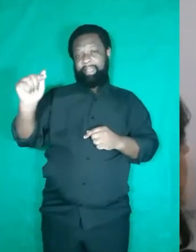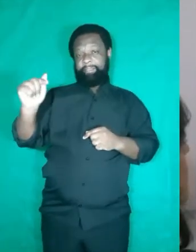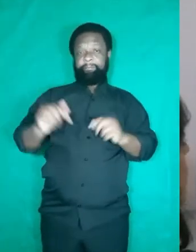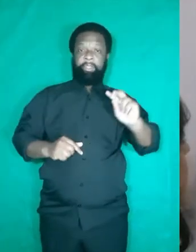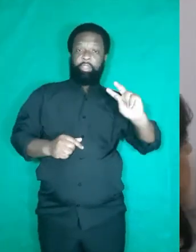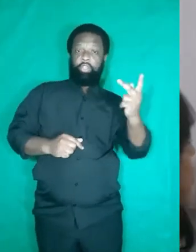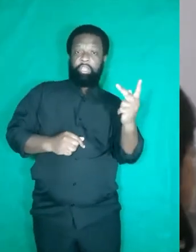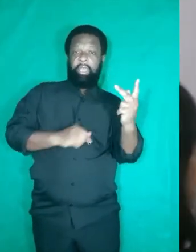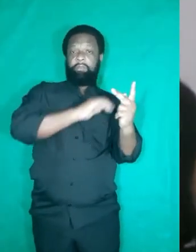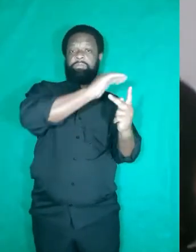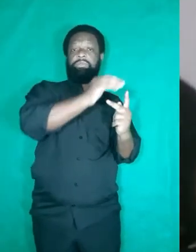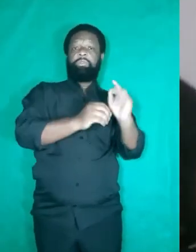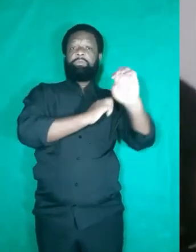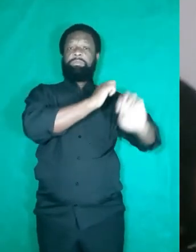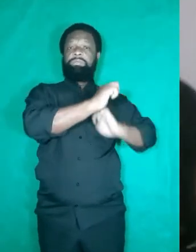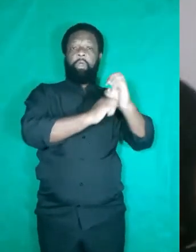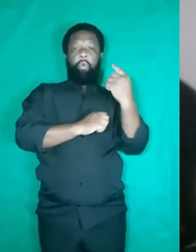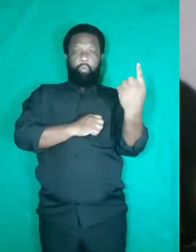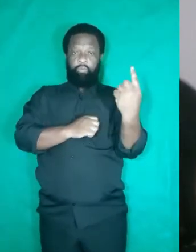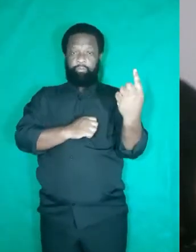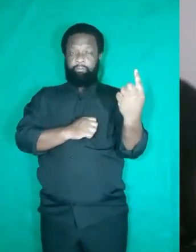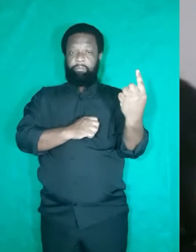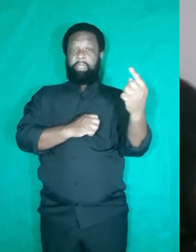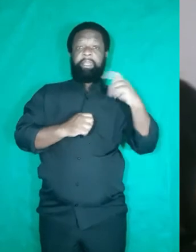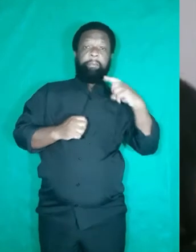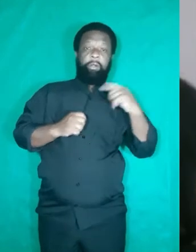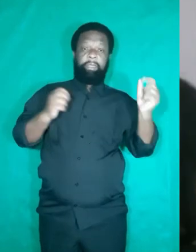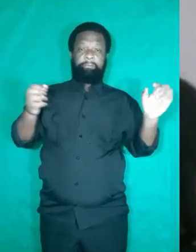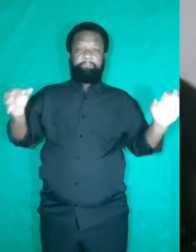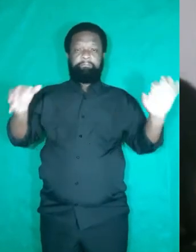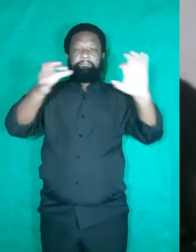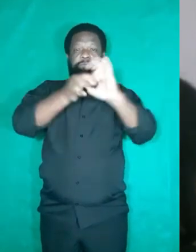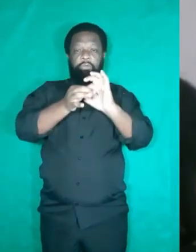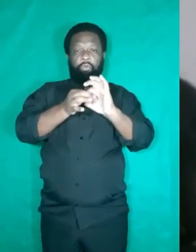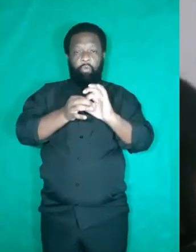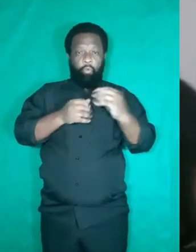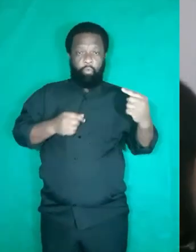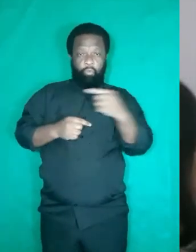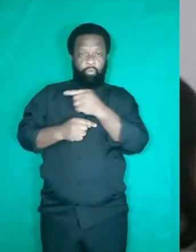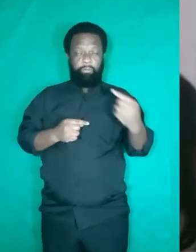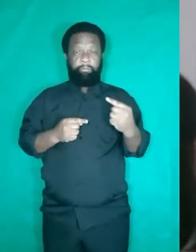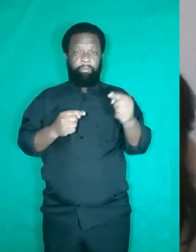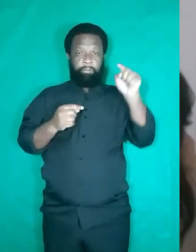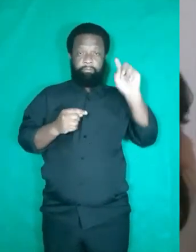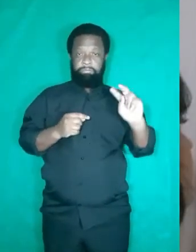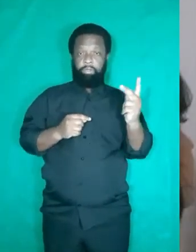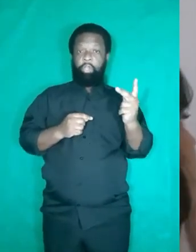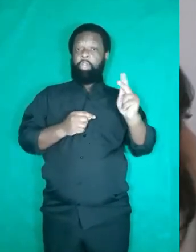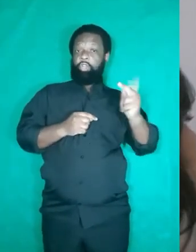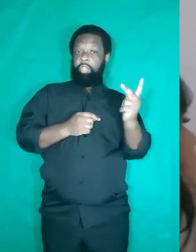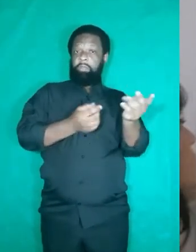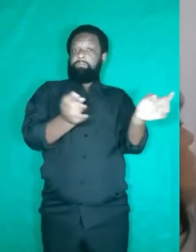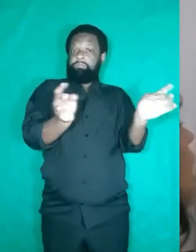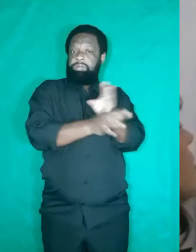o hidrogênio tem 1. Quando eu coloco uma ligação covalente aqui entre eles, o hidrogênio